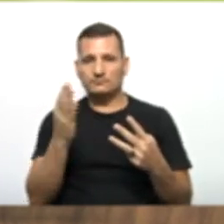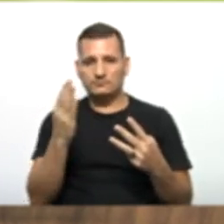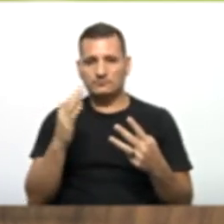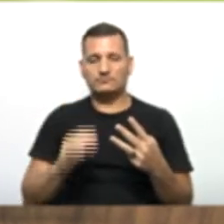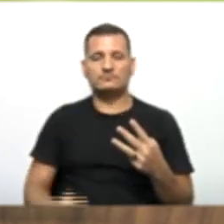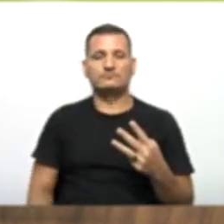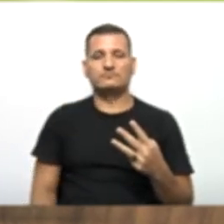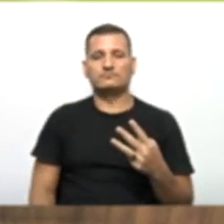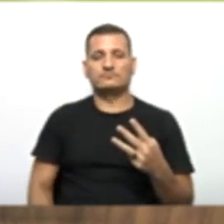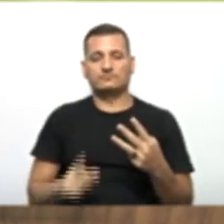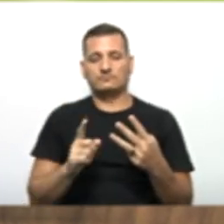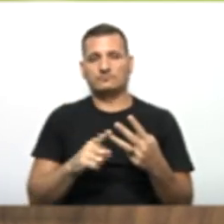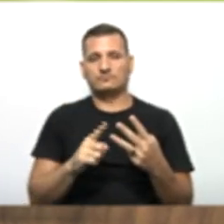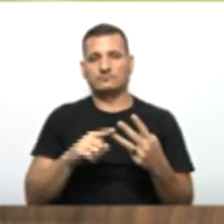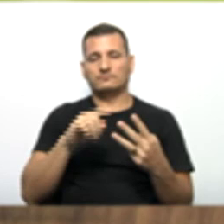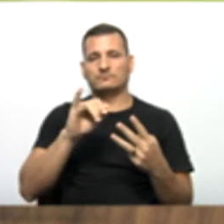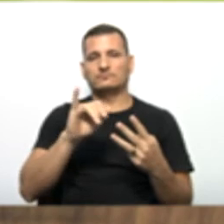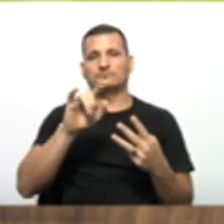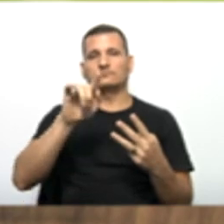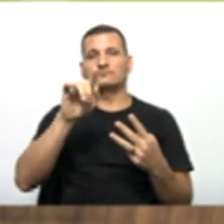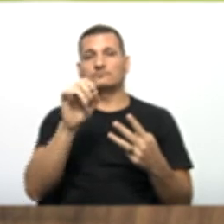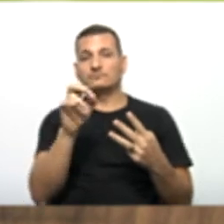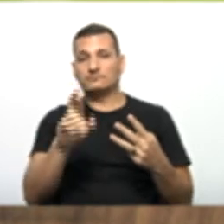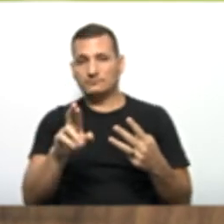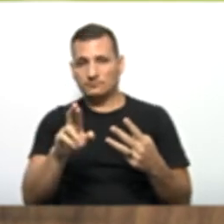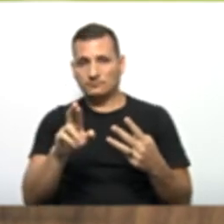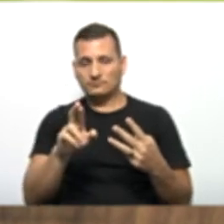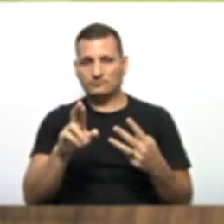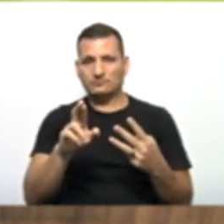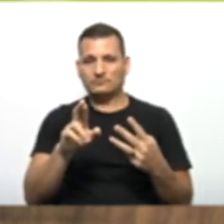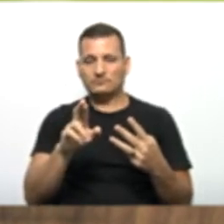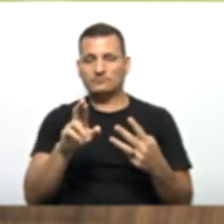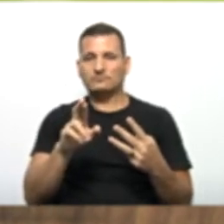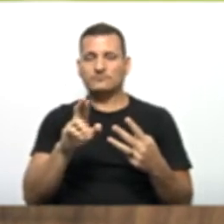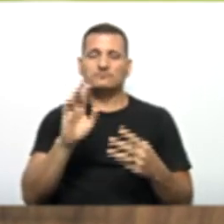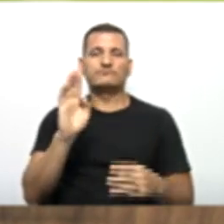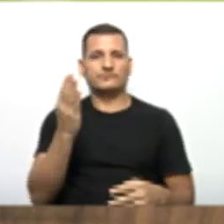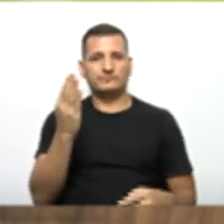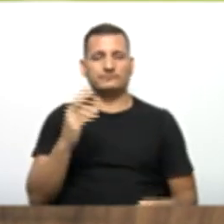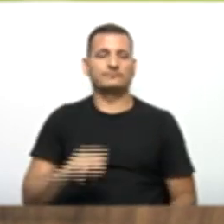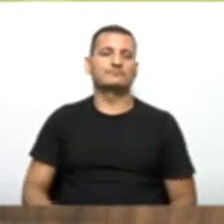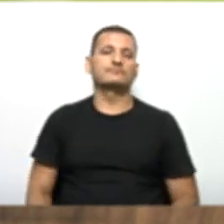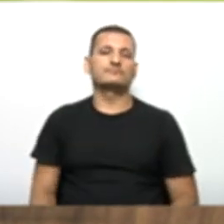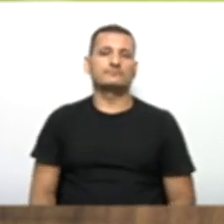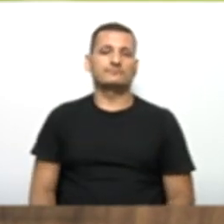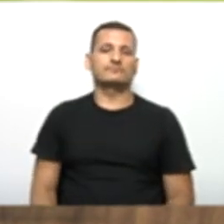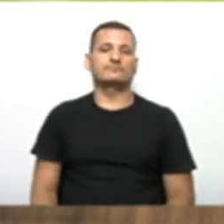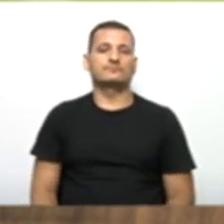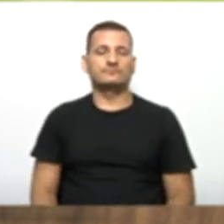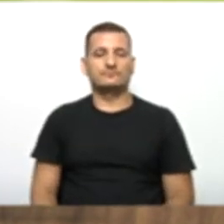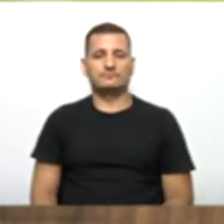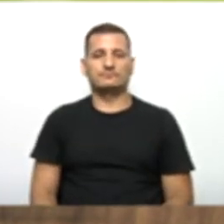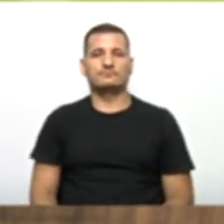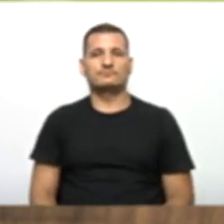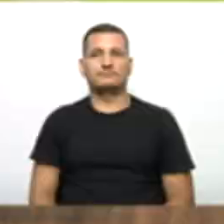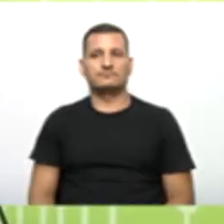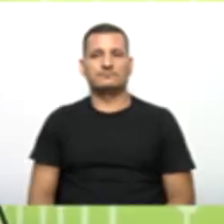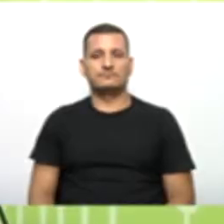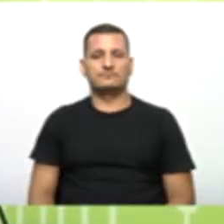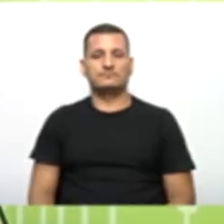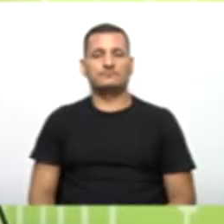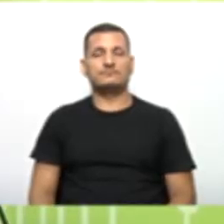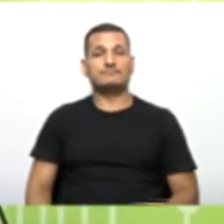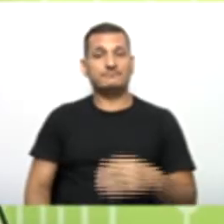néné e uigure case de são miguel concordaram falaram que é falso também qual é a resposta aí gente